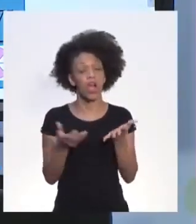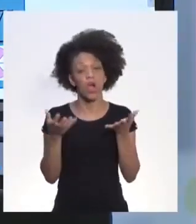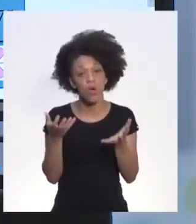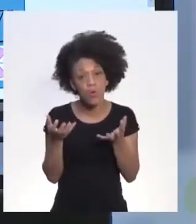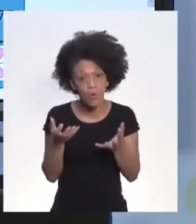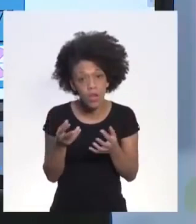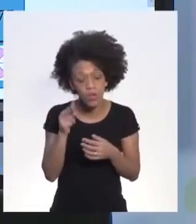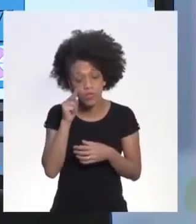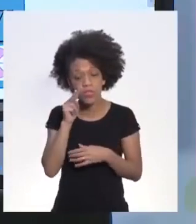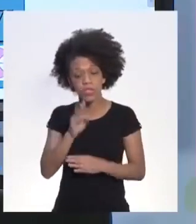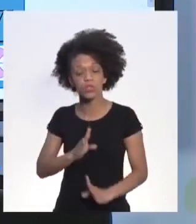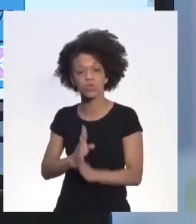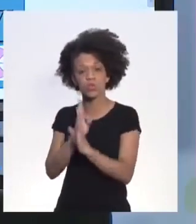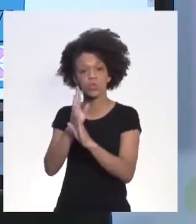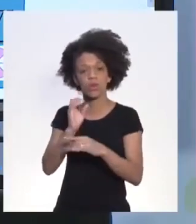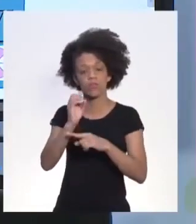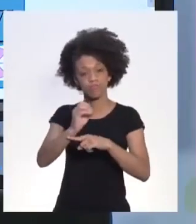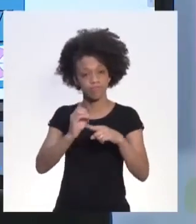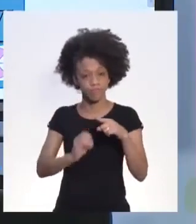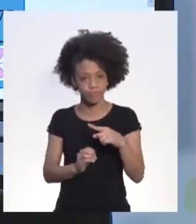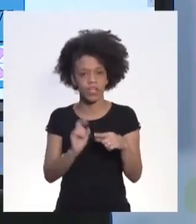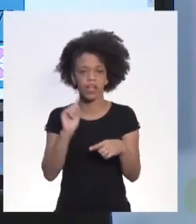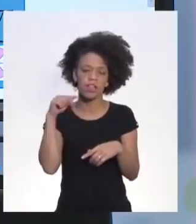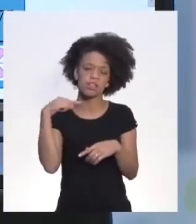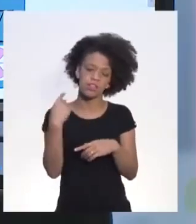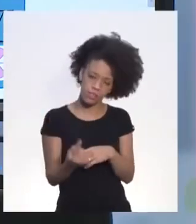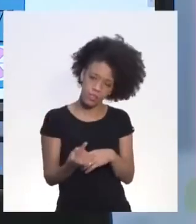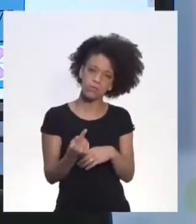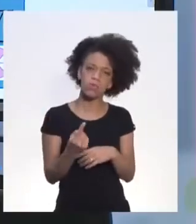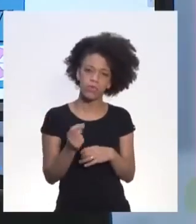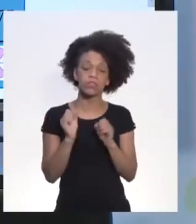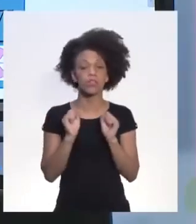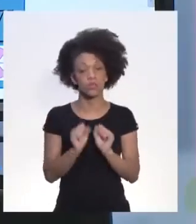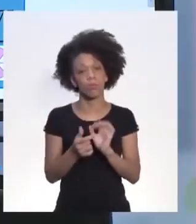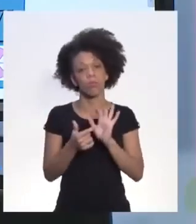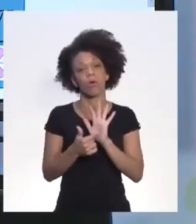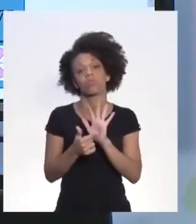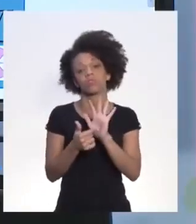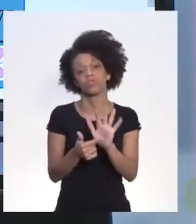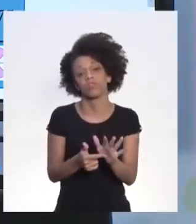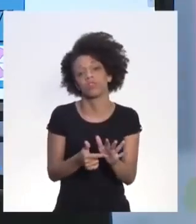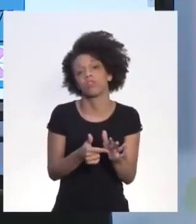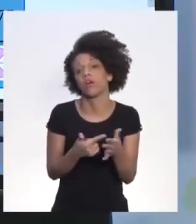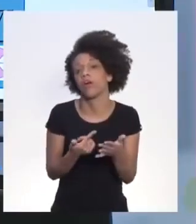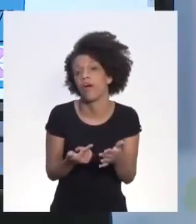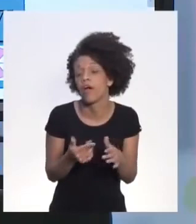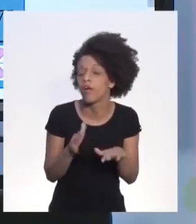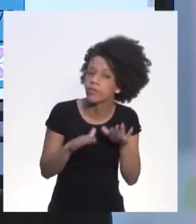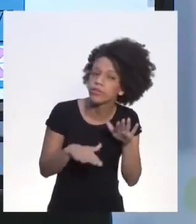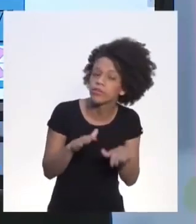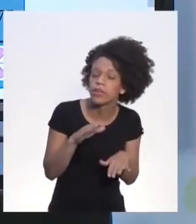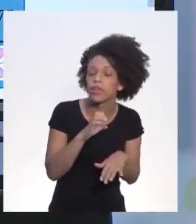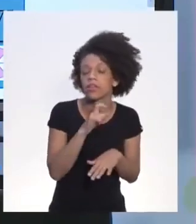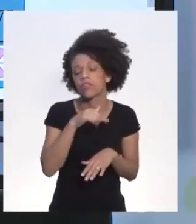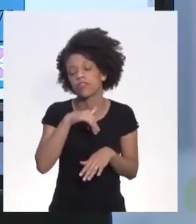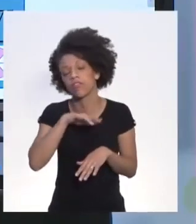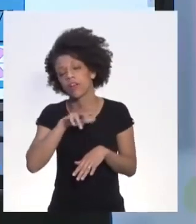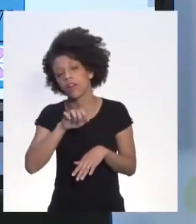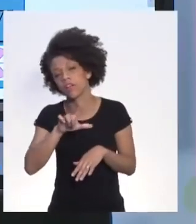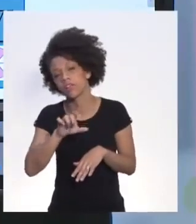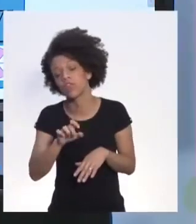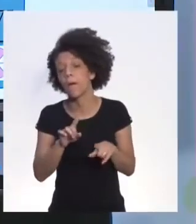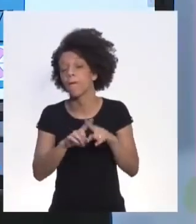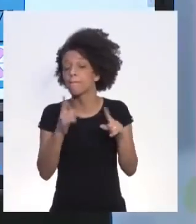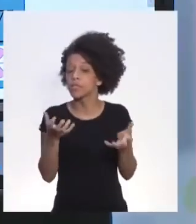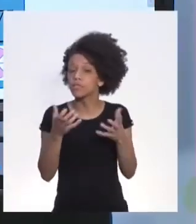encontre frações. A gente vai ver depois aí, vocês podem encontrar, no caso, a equivalência, mas eu quero uma fração. Encontre